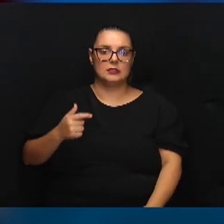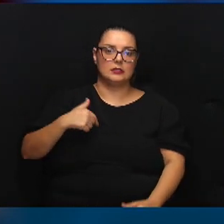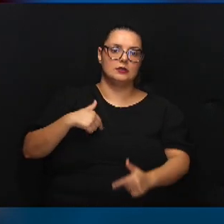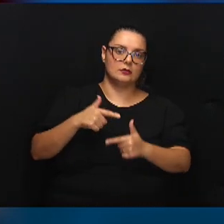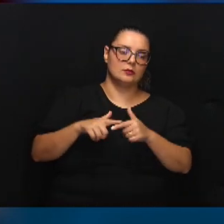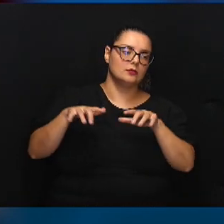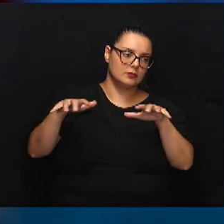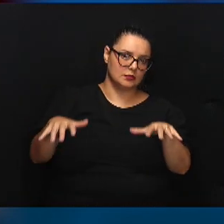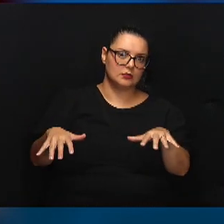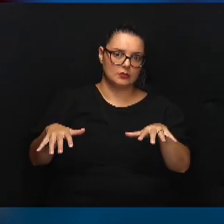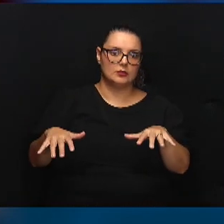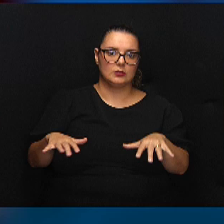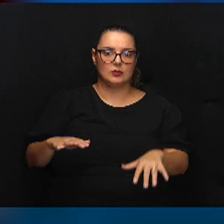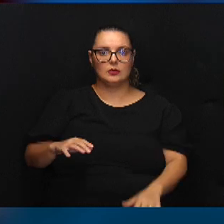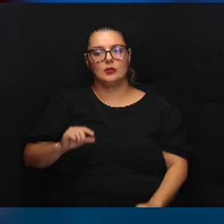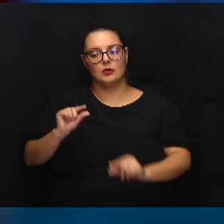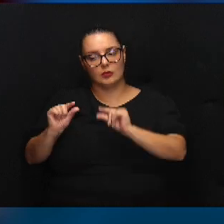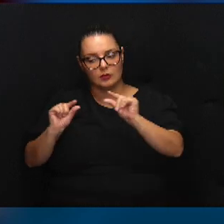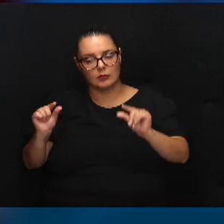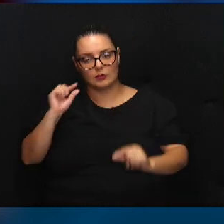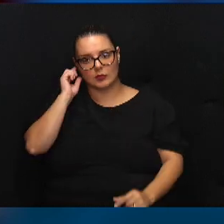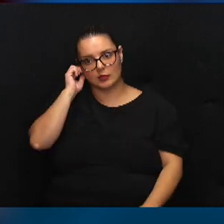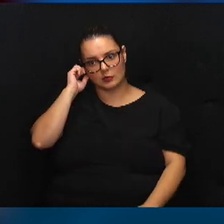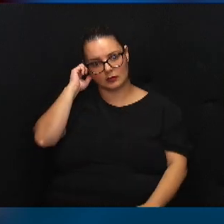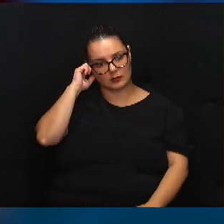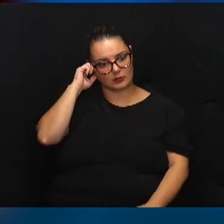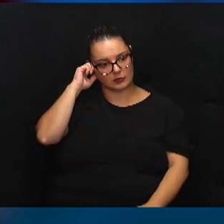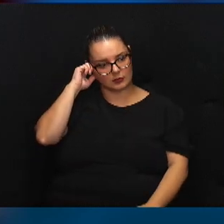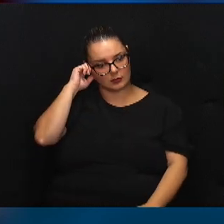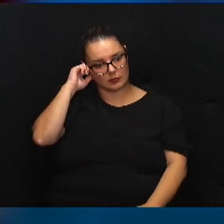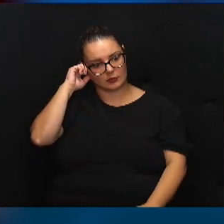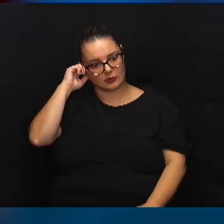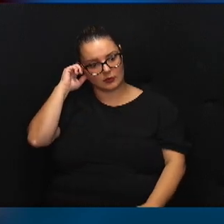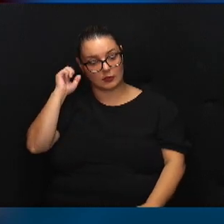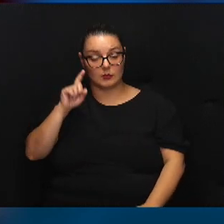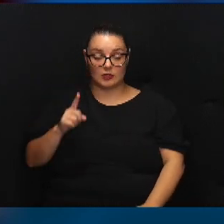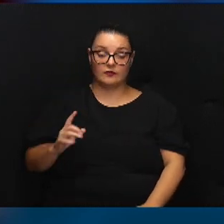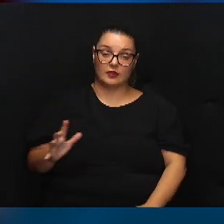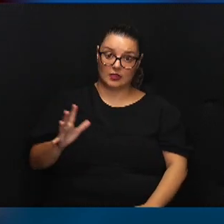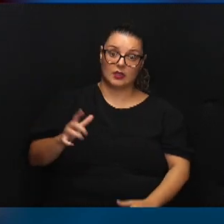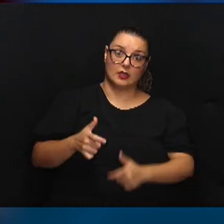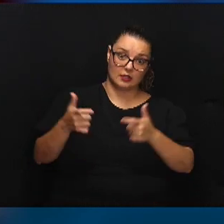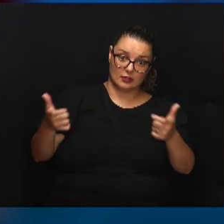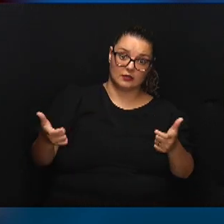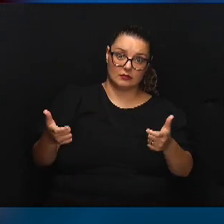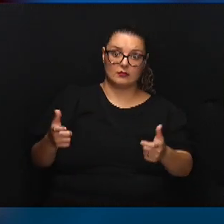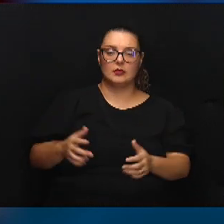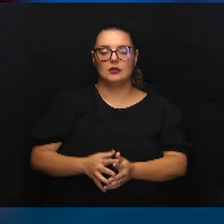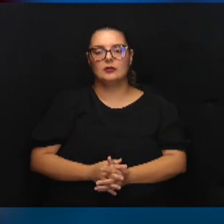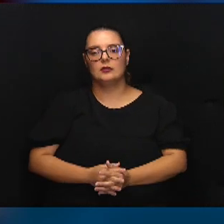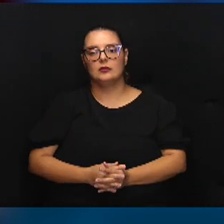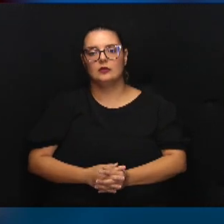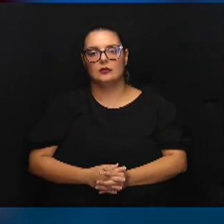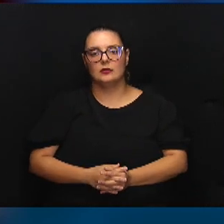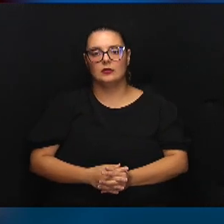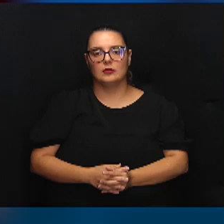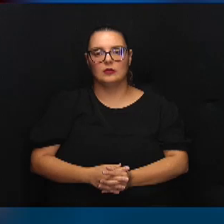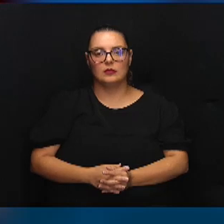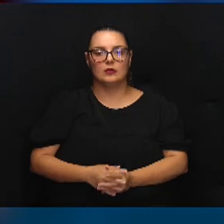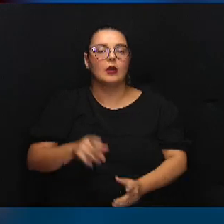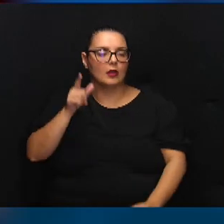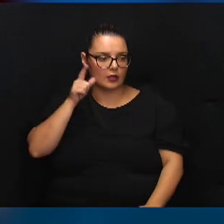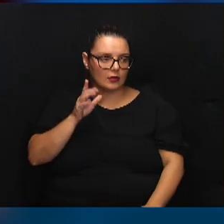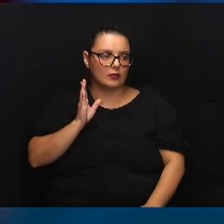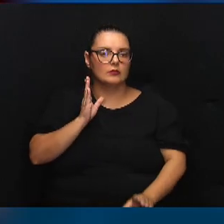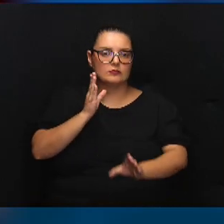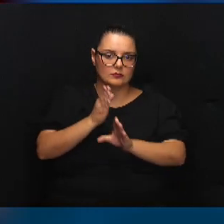divido, ponho um pouquinho para cada, para não pesar para todo mundo. E aí, a gente consegue chegar